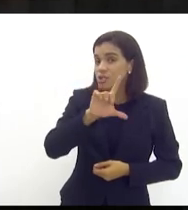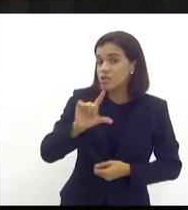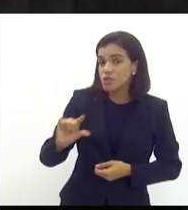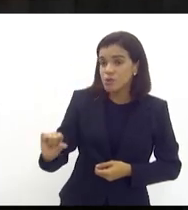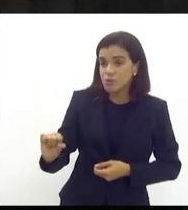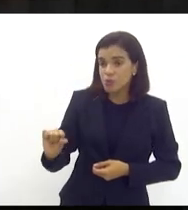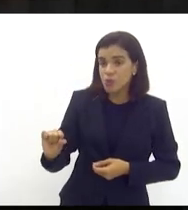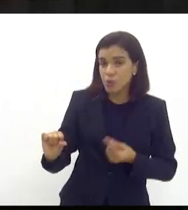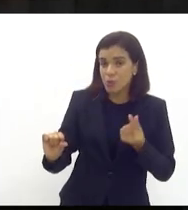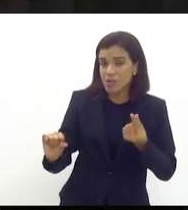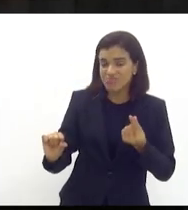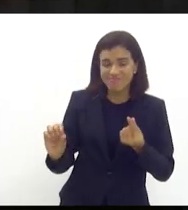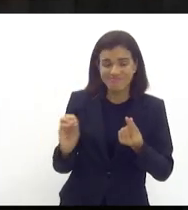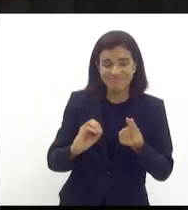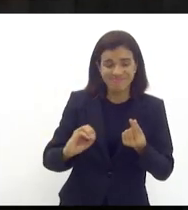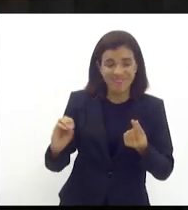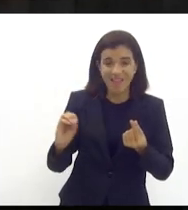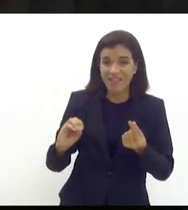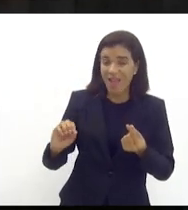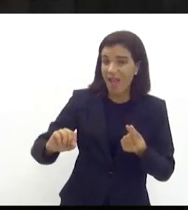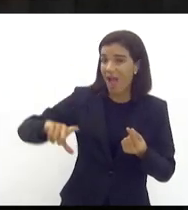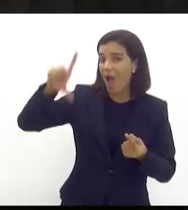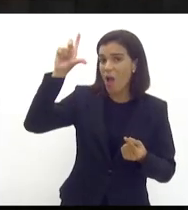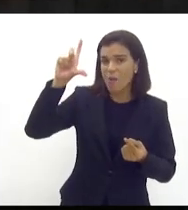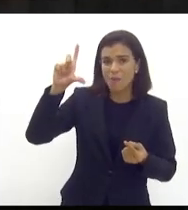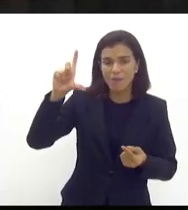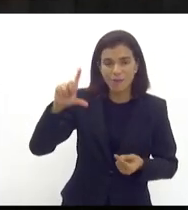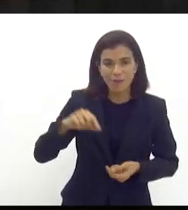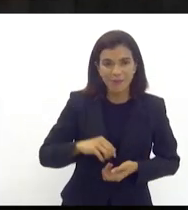preço? Nada, aumentou mais ainda.